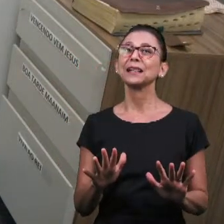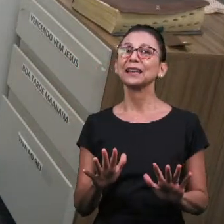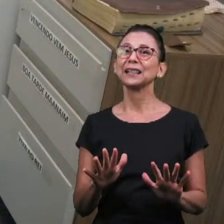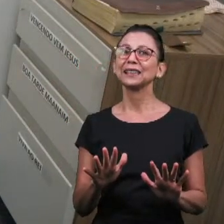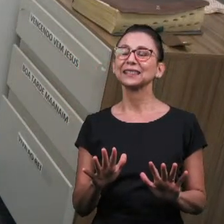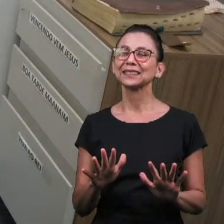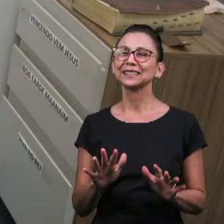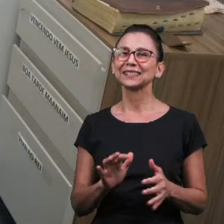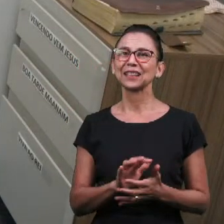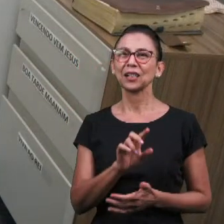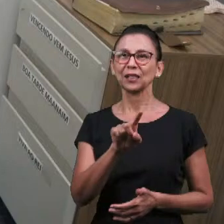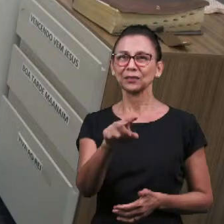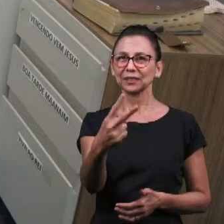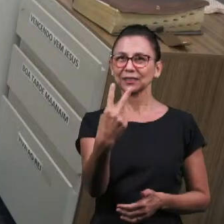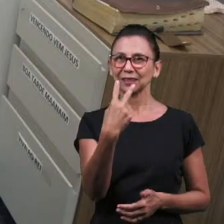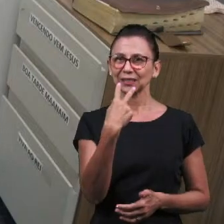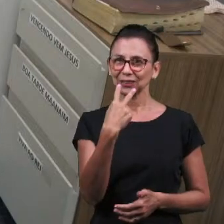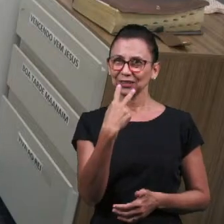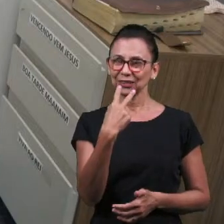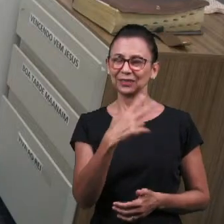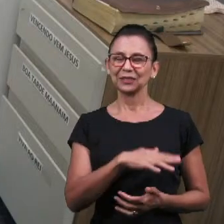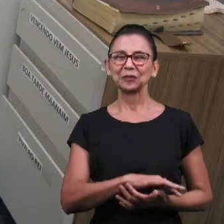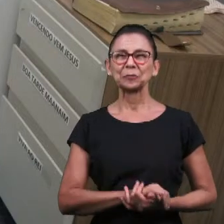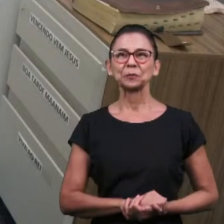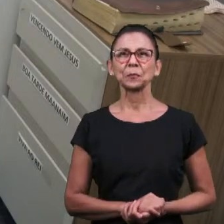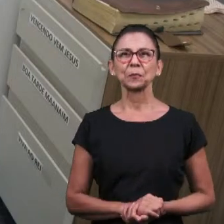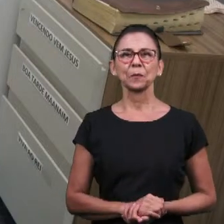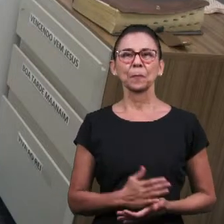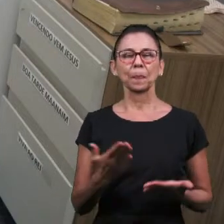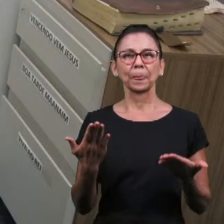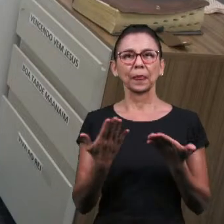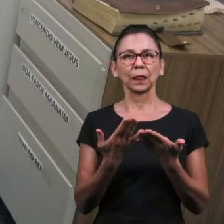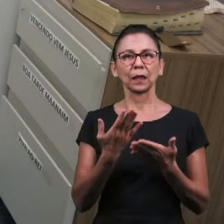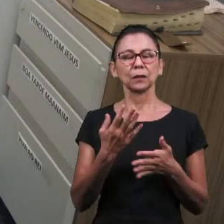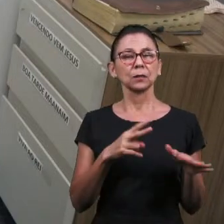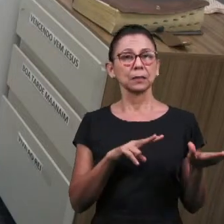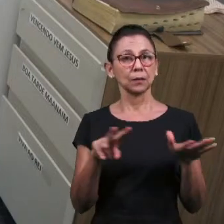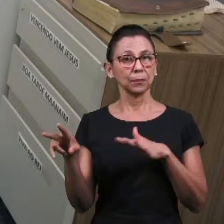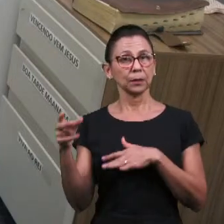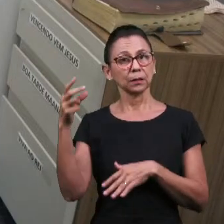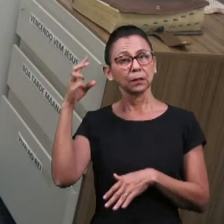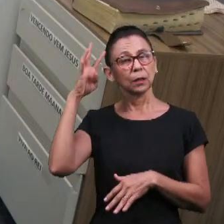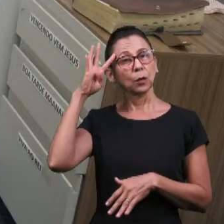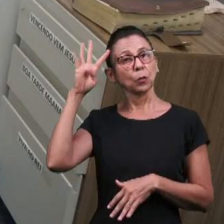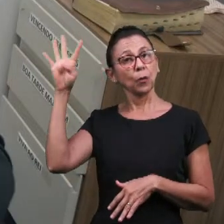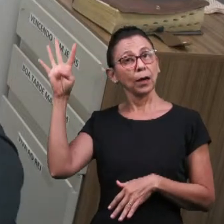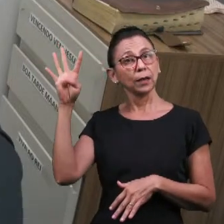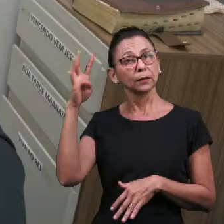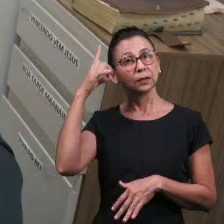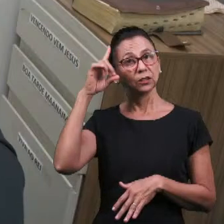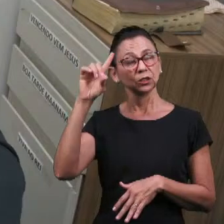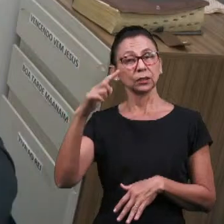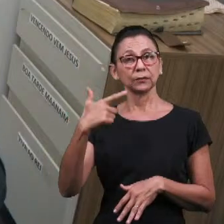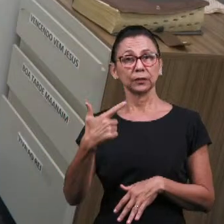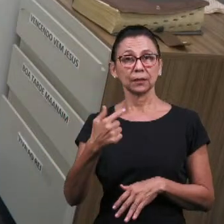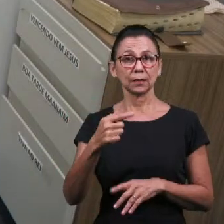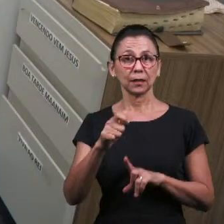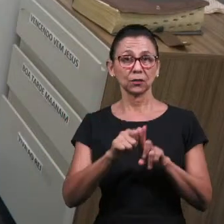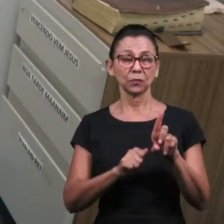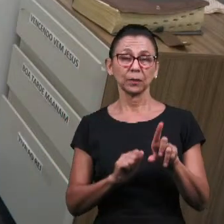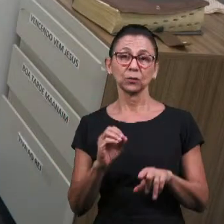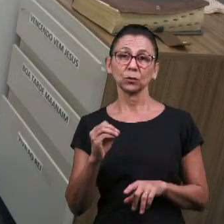você aqui com a gente, né? Hoje, quarta-feira, dia 27 de outubro de